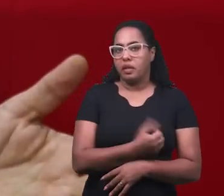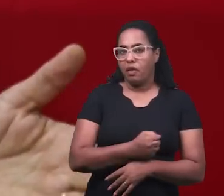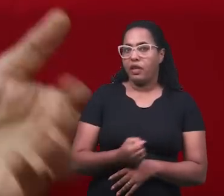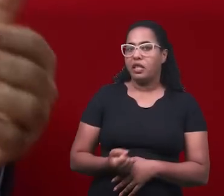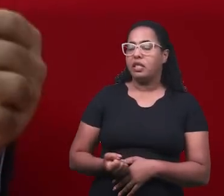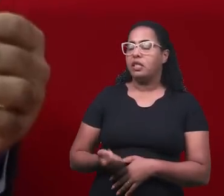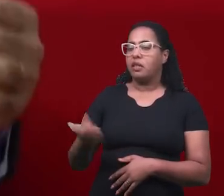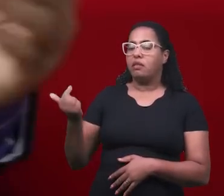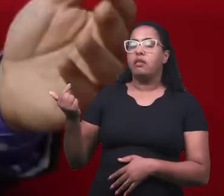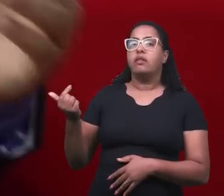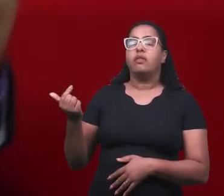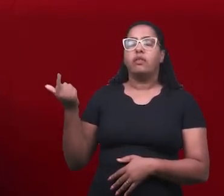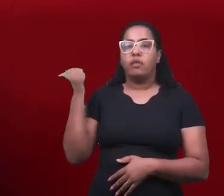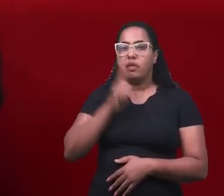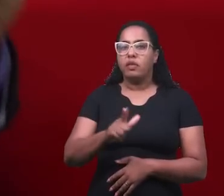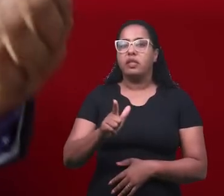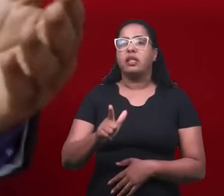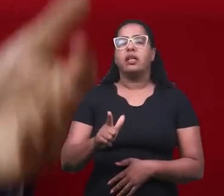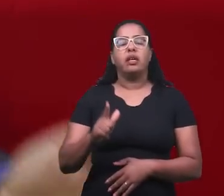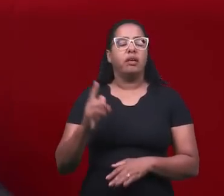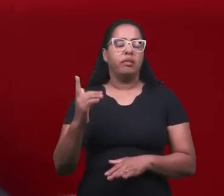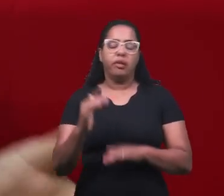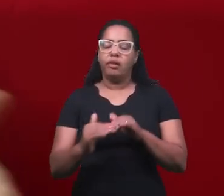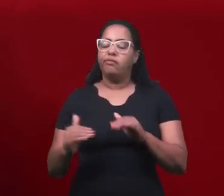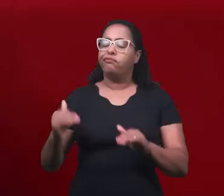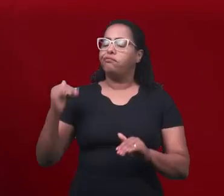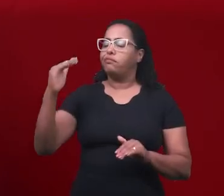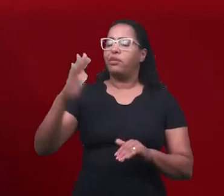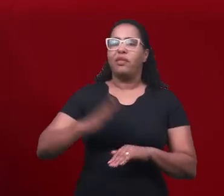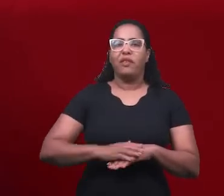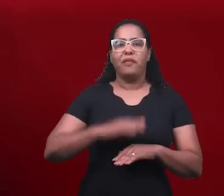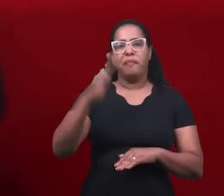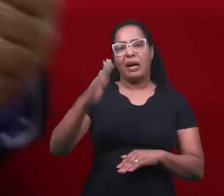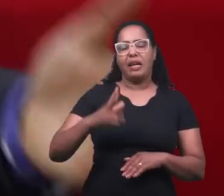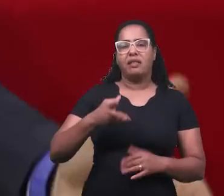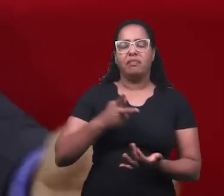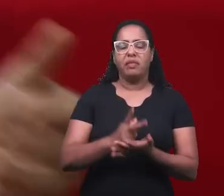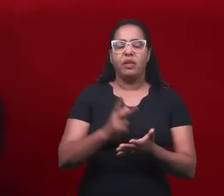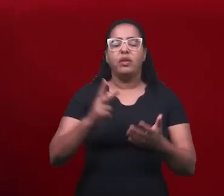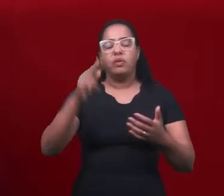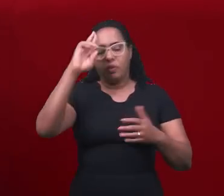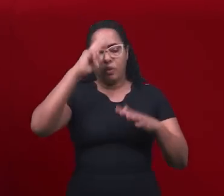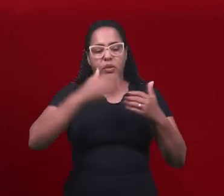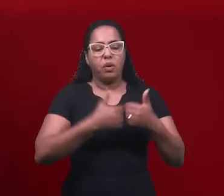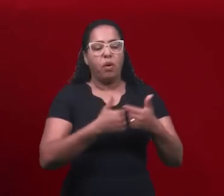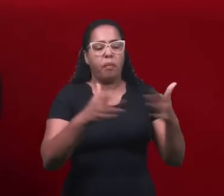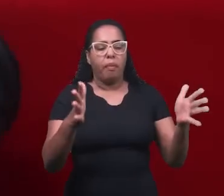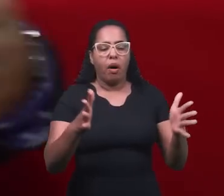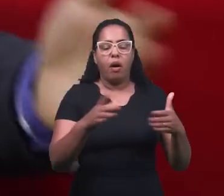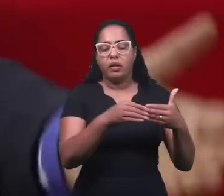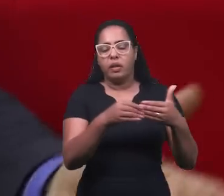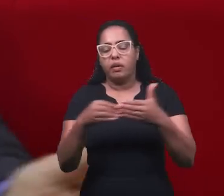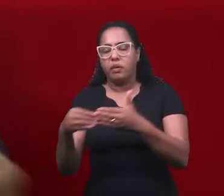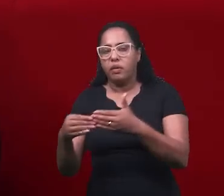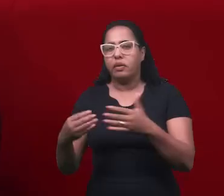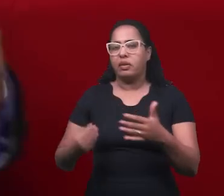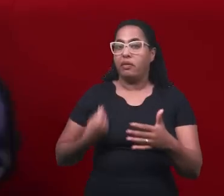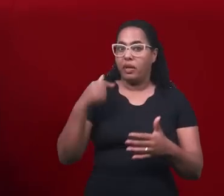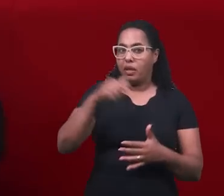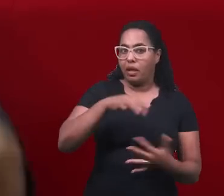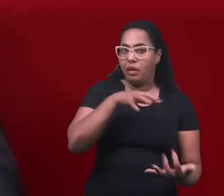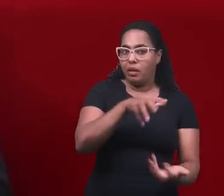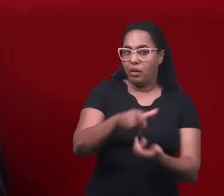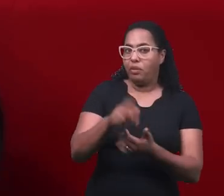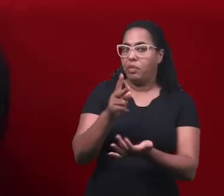estaríamos no lucro. Mas além do Senhor nos dar a bênção-salvação, ainda cuida de nós aqui nessa vida, abre portas, nos conduz à nossa vida,